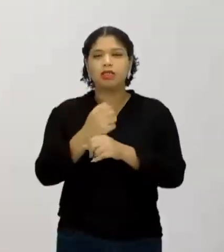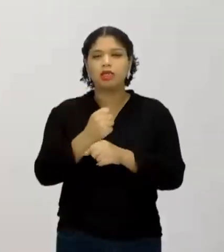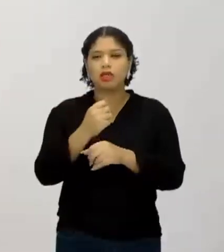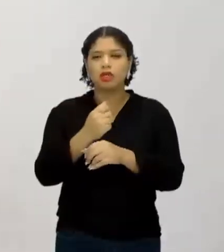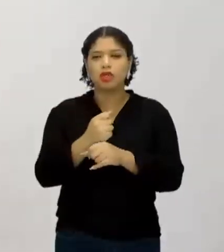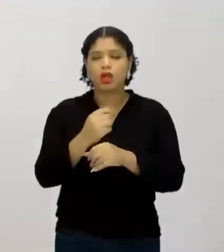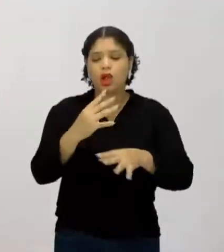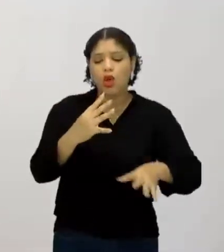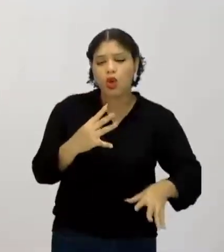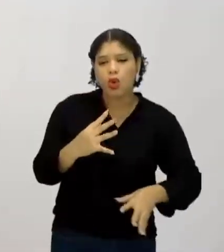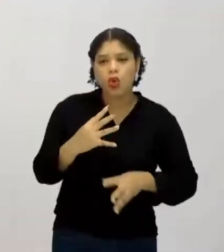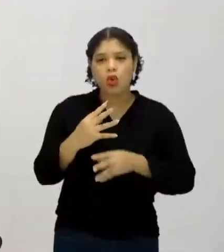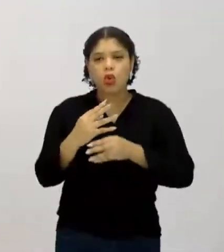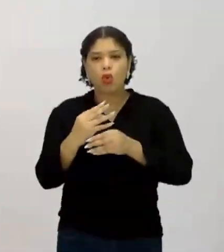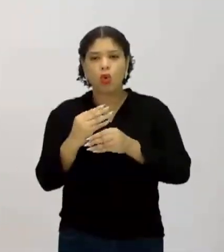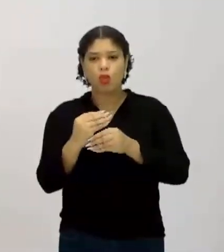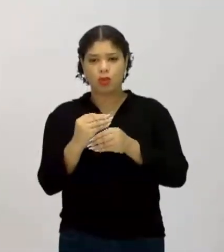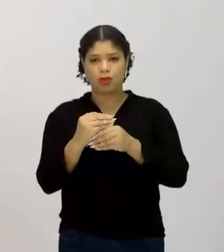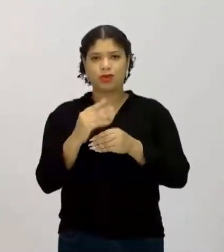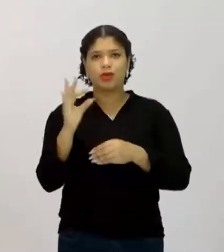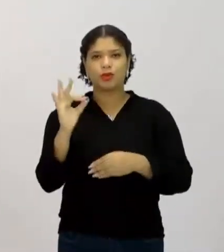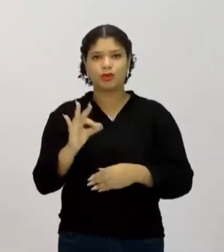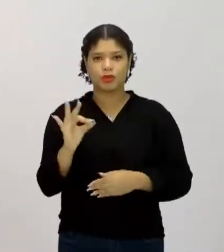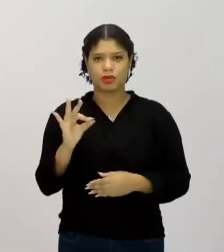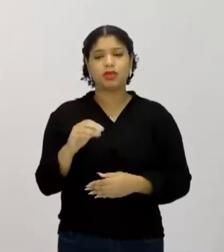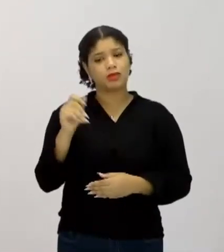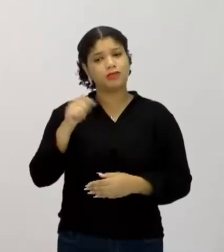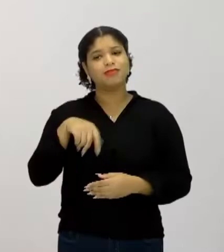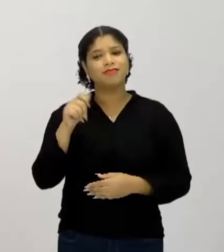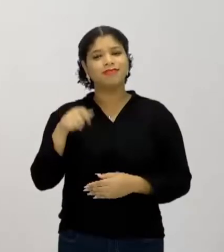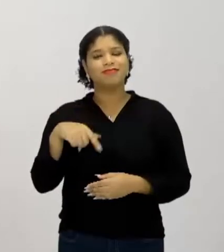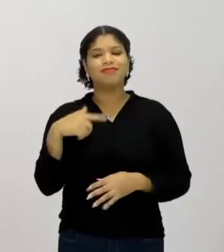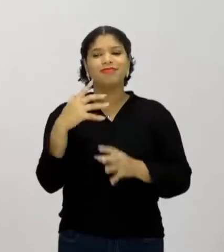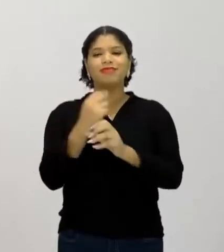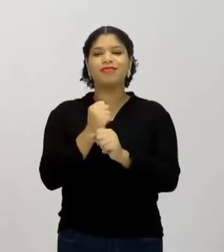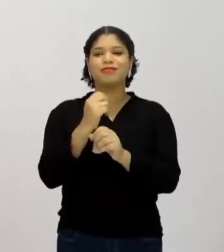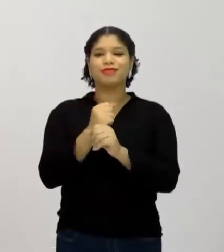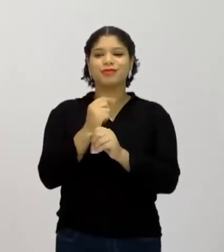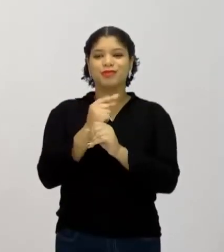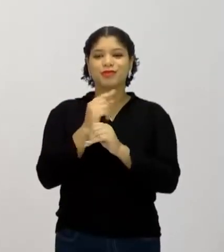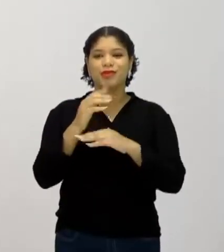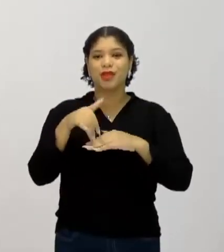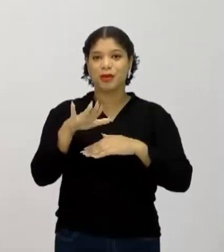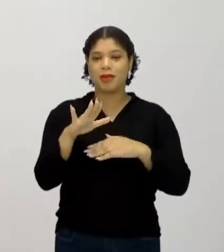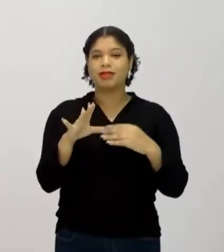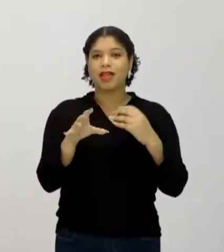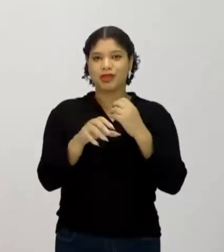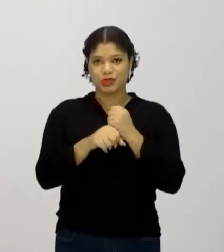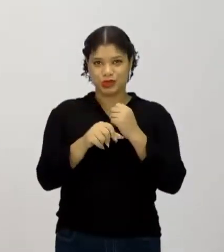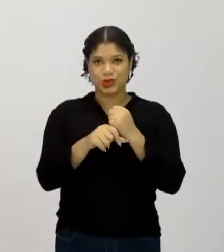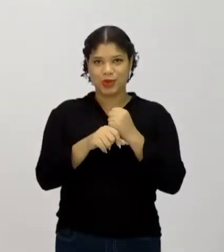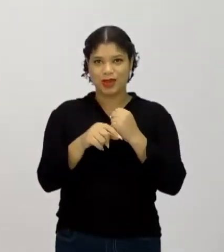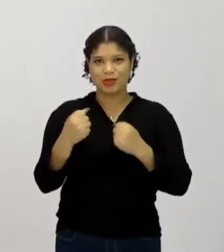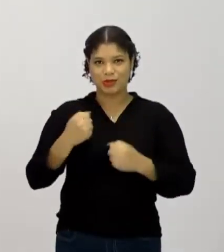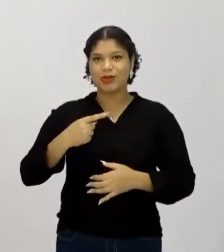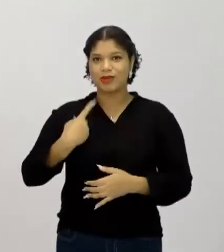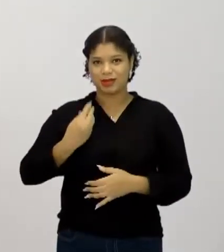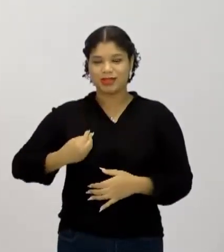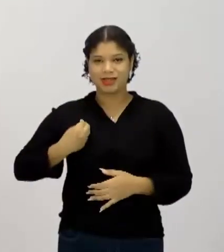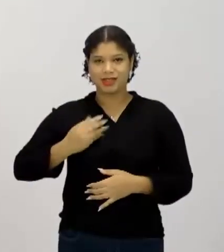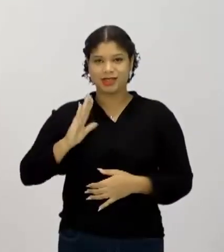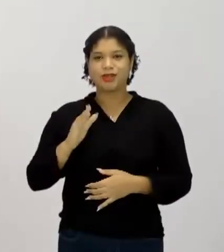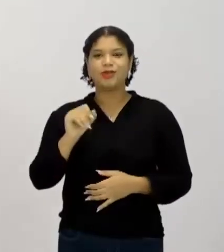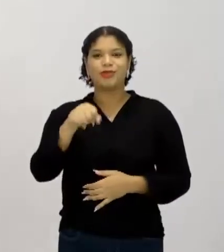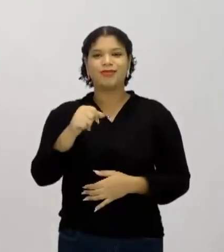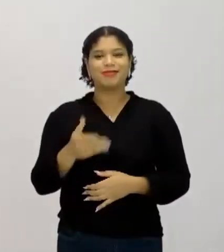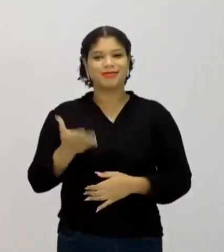certa porcentagem. É. Então a gente vai tentar fazer um cálculo aí de aumento. Falou em aumento, a gente vai somar com aquele valor que a gente tinha? Isso mesmo. Então,